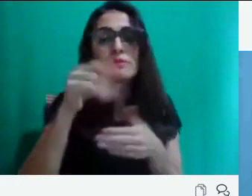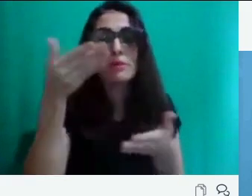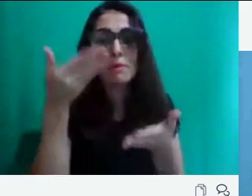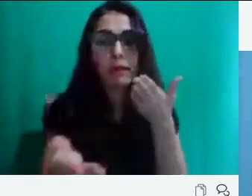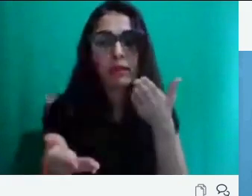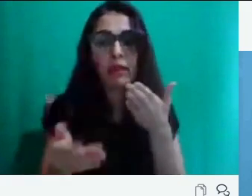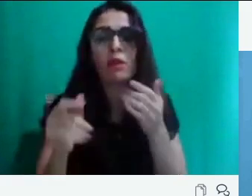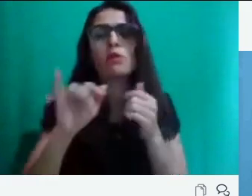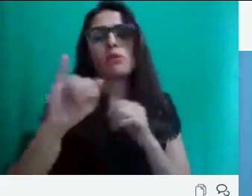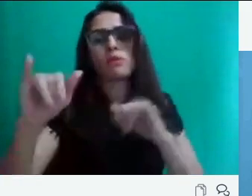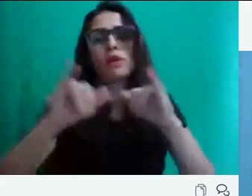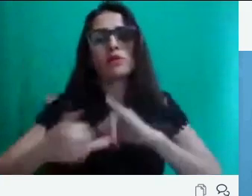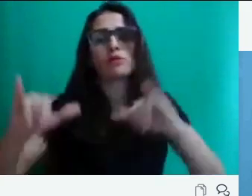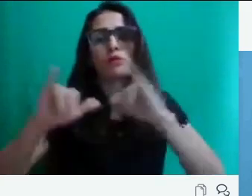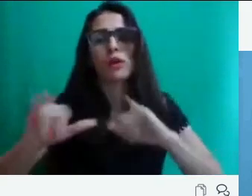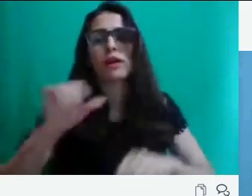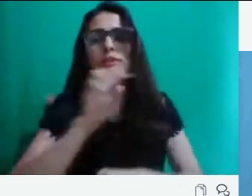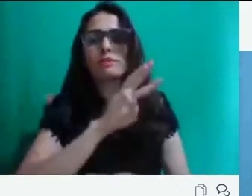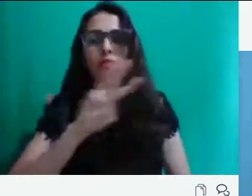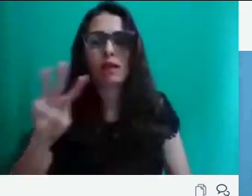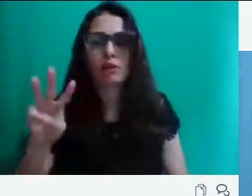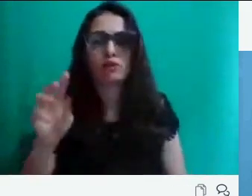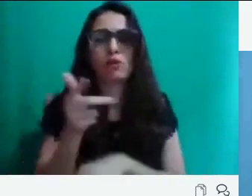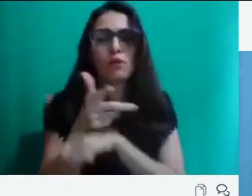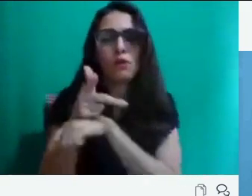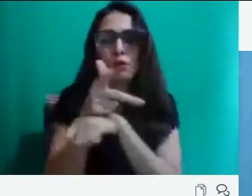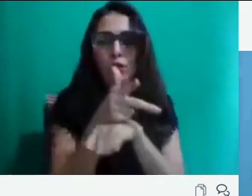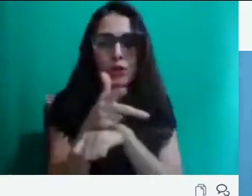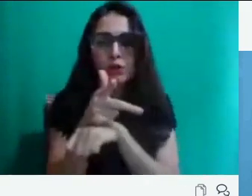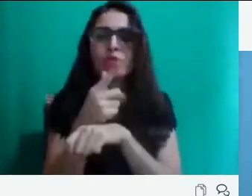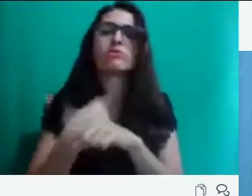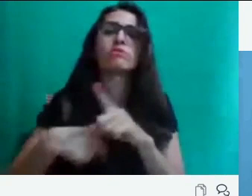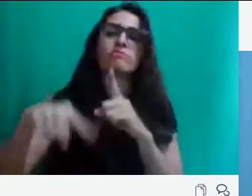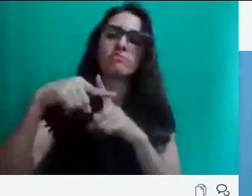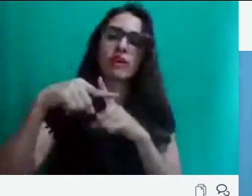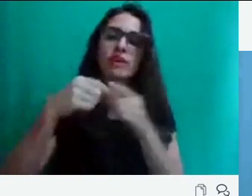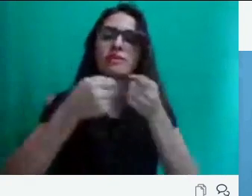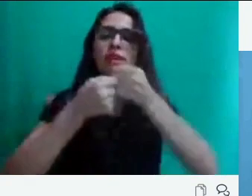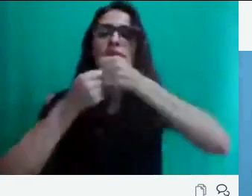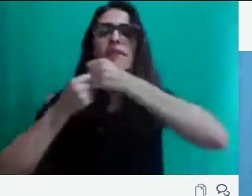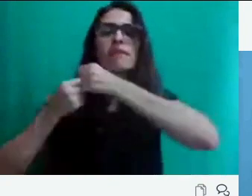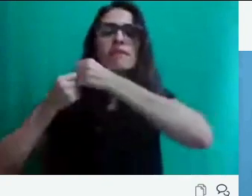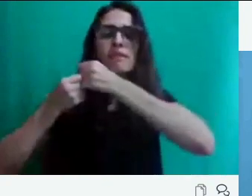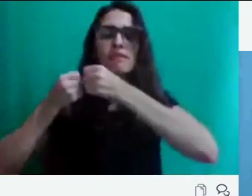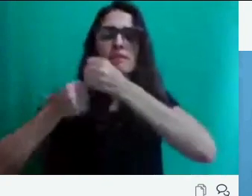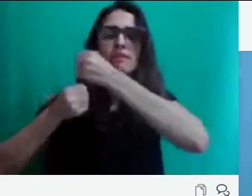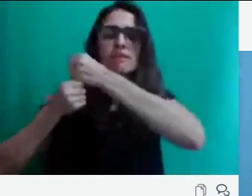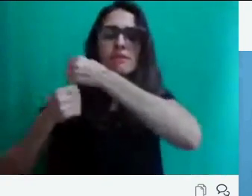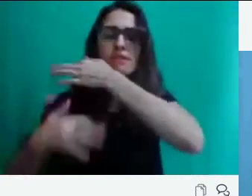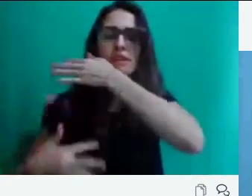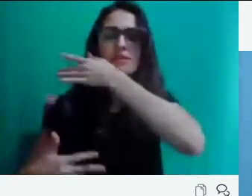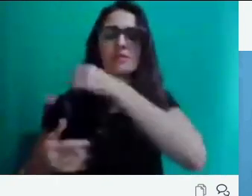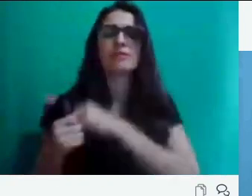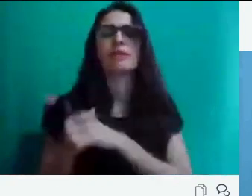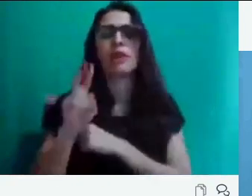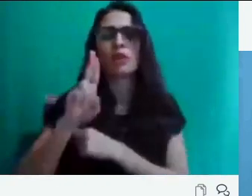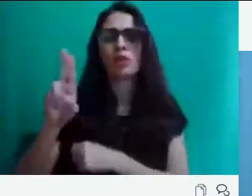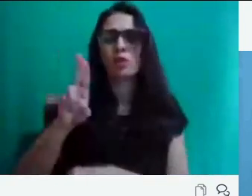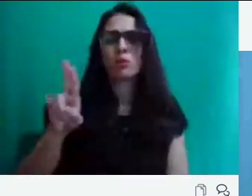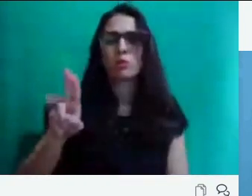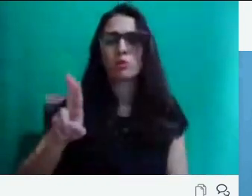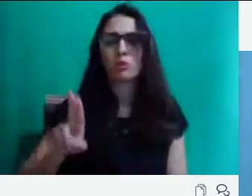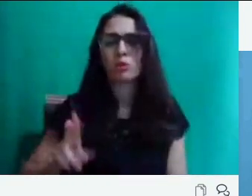processo seletivo, tanto o vídeo desse sorteio, quanto a lista com a classificação, contendo inclusive o nome dos candidatos